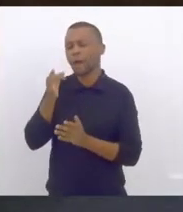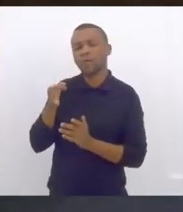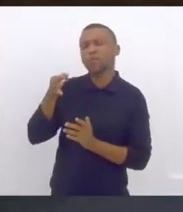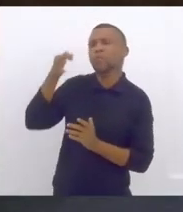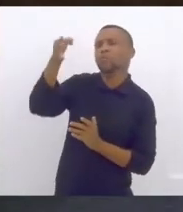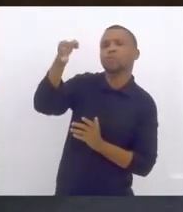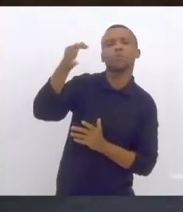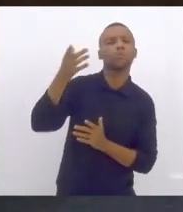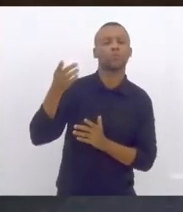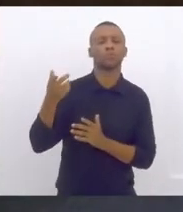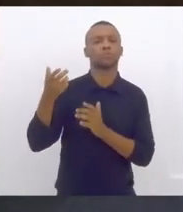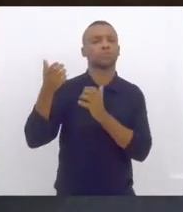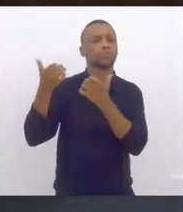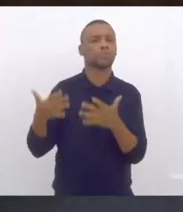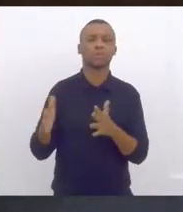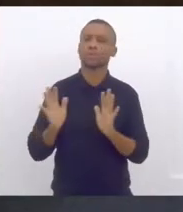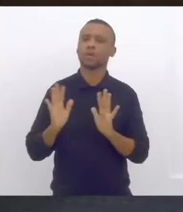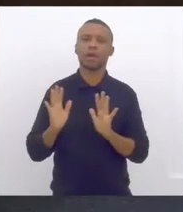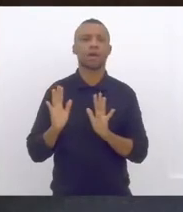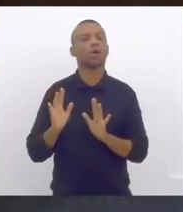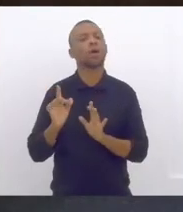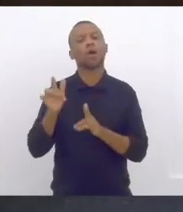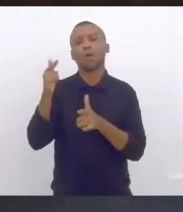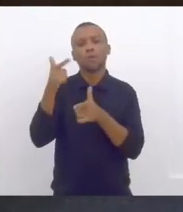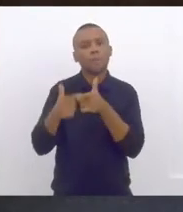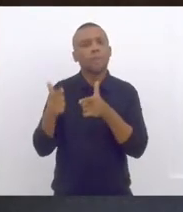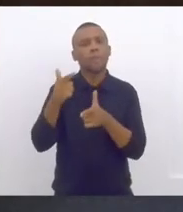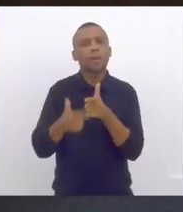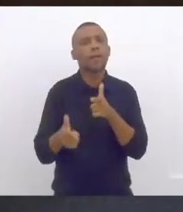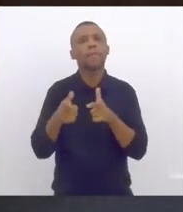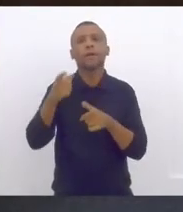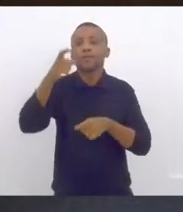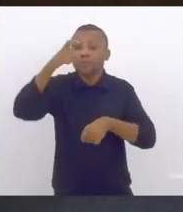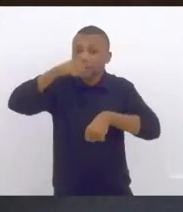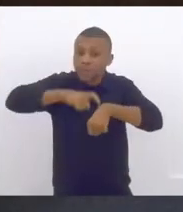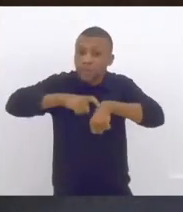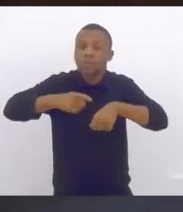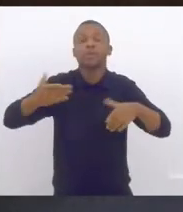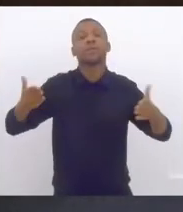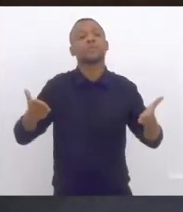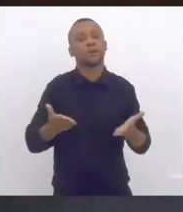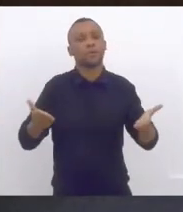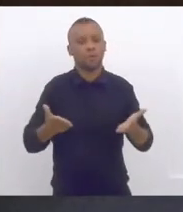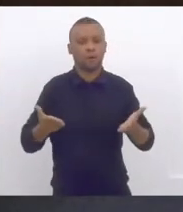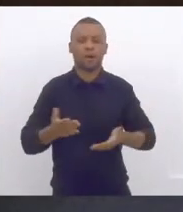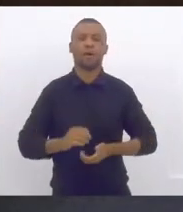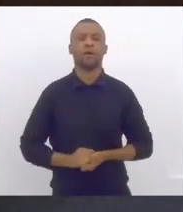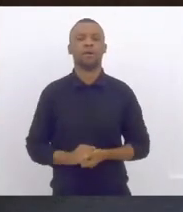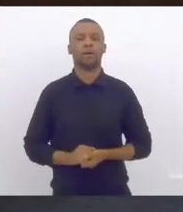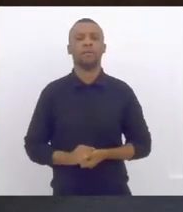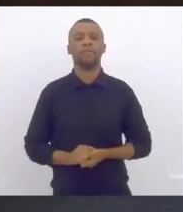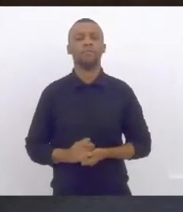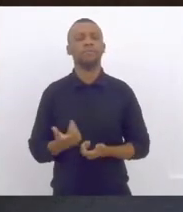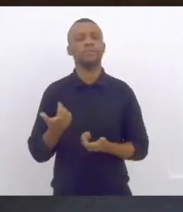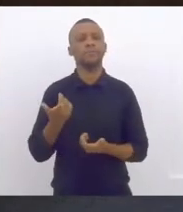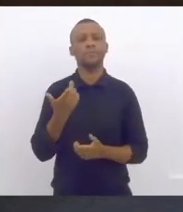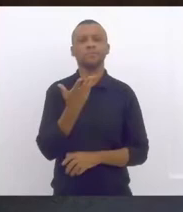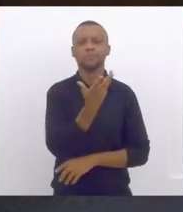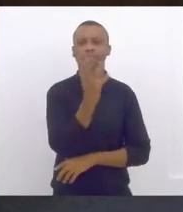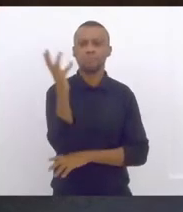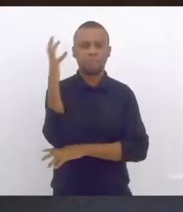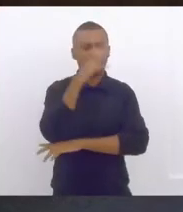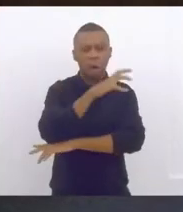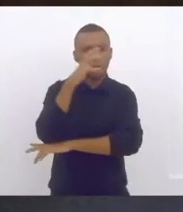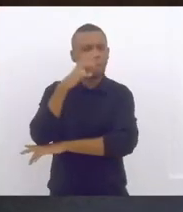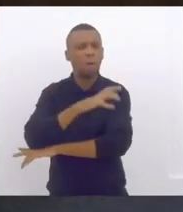senhora presidente. É um problema do tempo presente. E os desastres